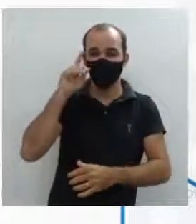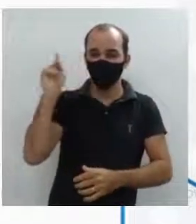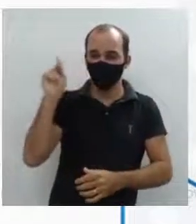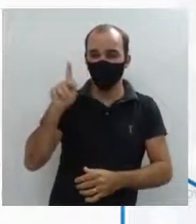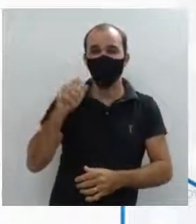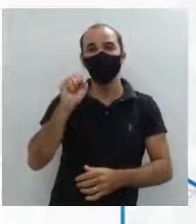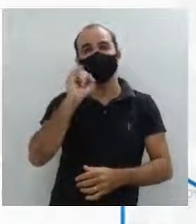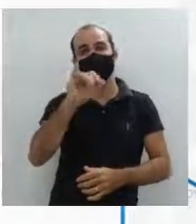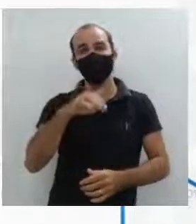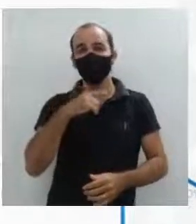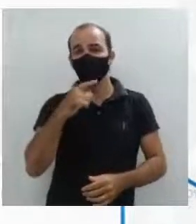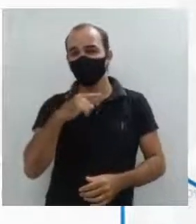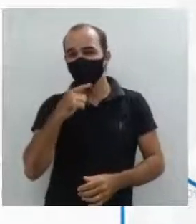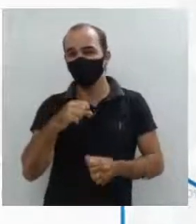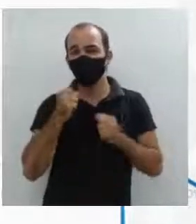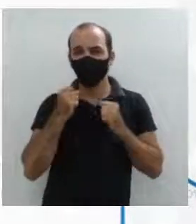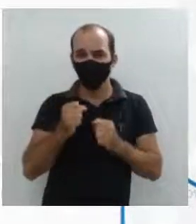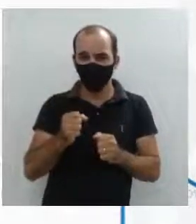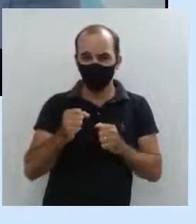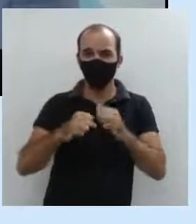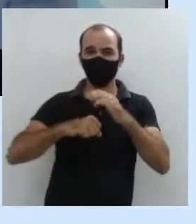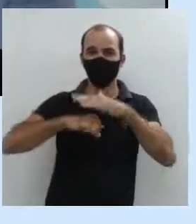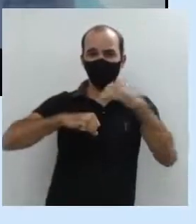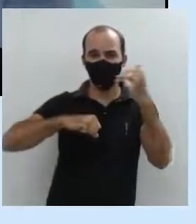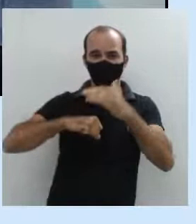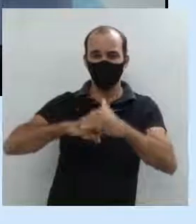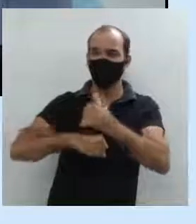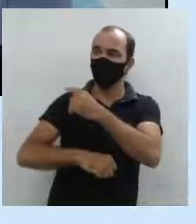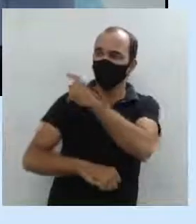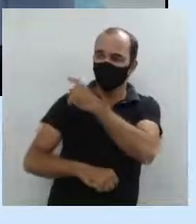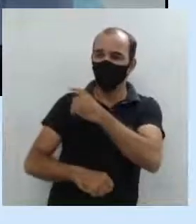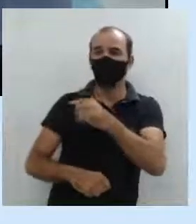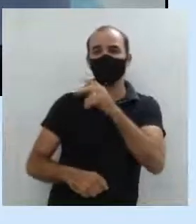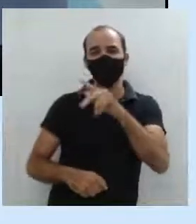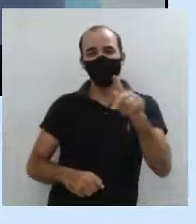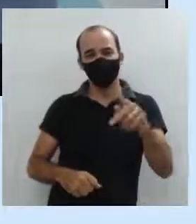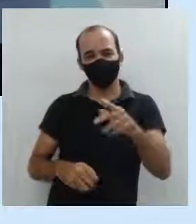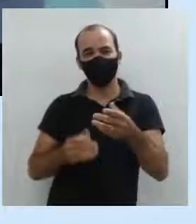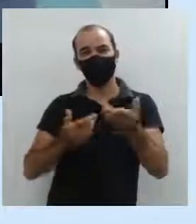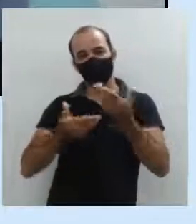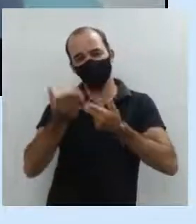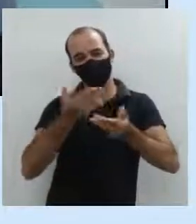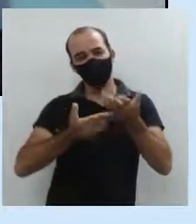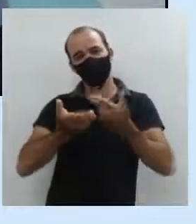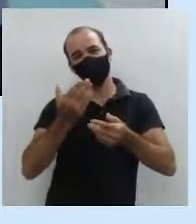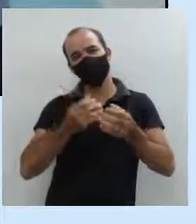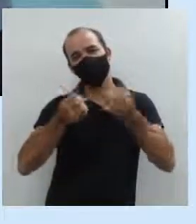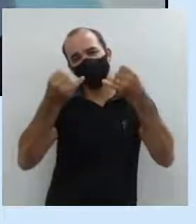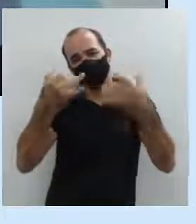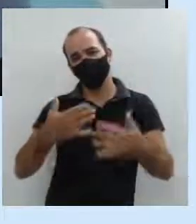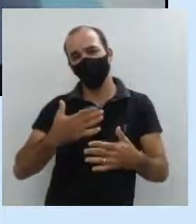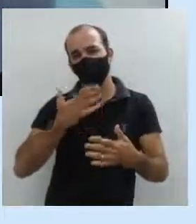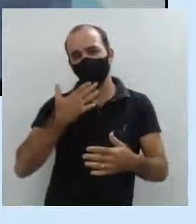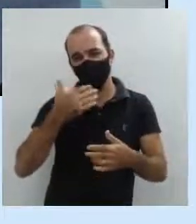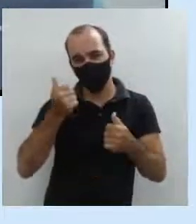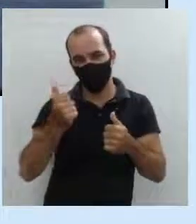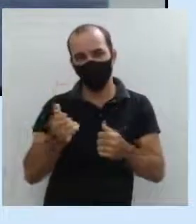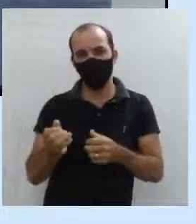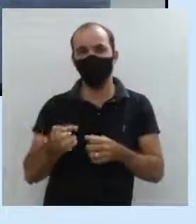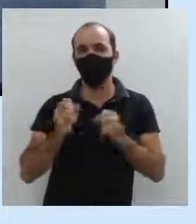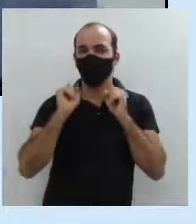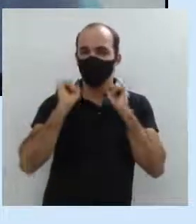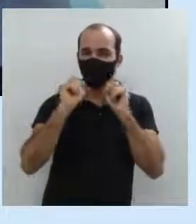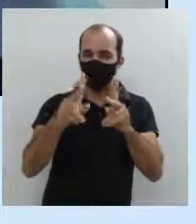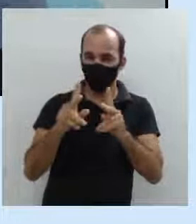tempo aqui é muito rápido, temos muito mais para falar, muito mais para conversar sobre os temas, sobre esses filósofos, então